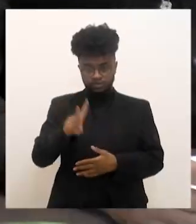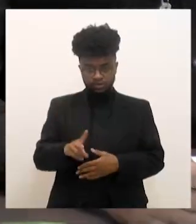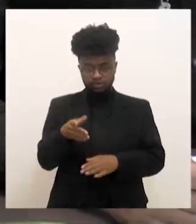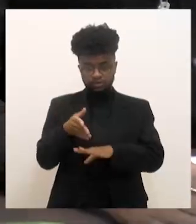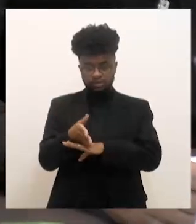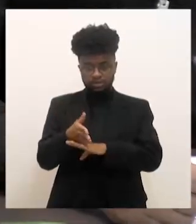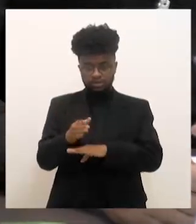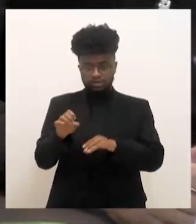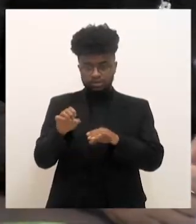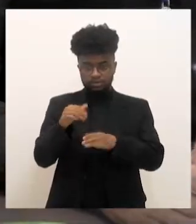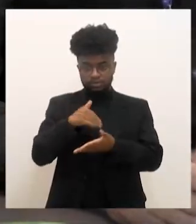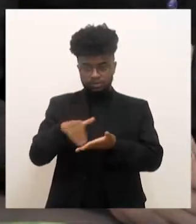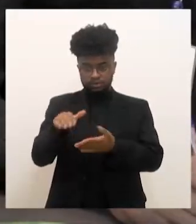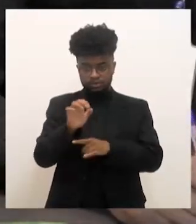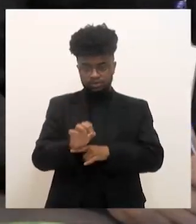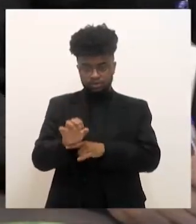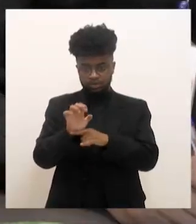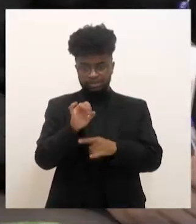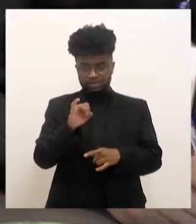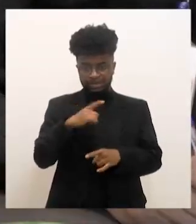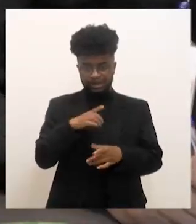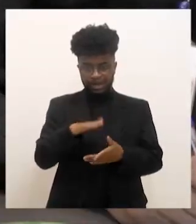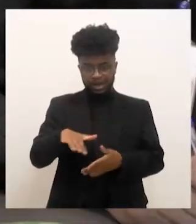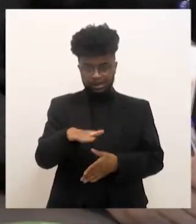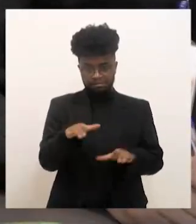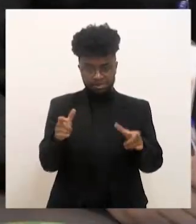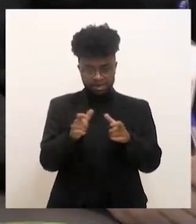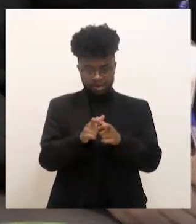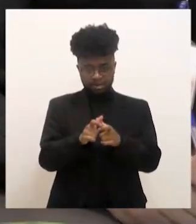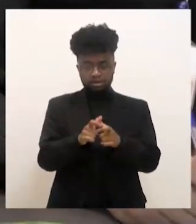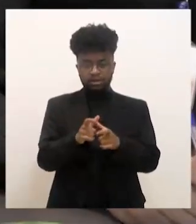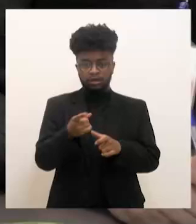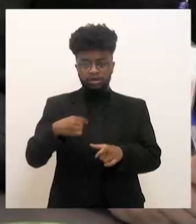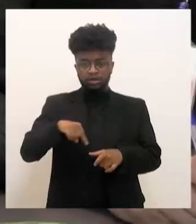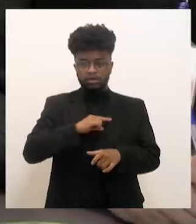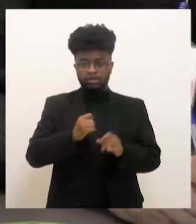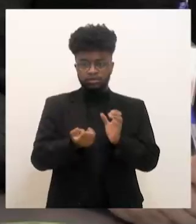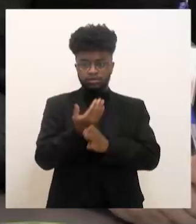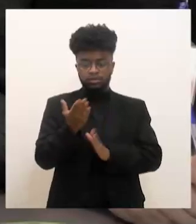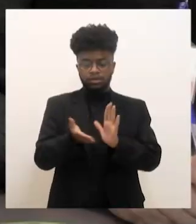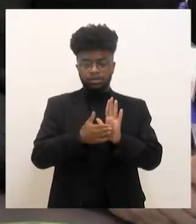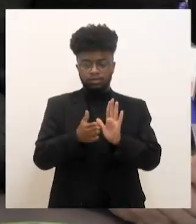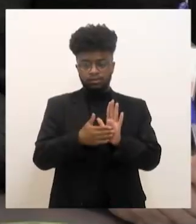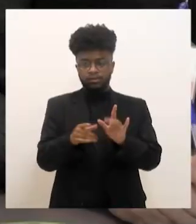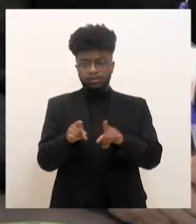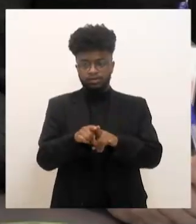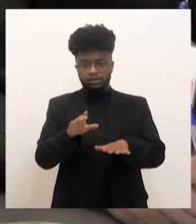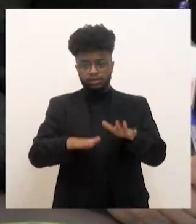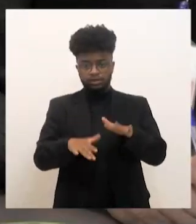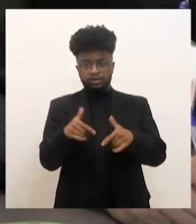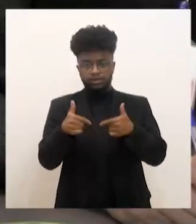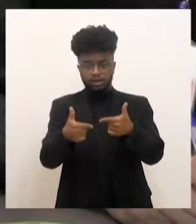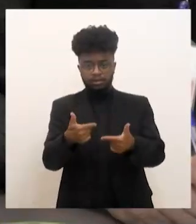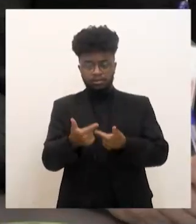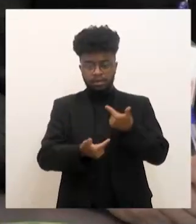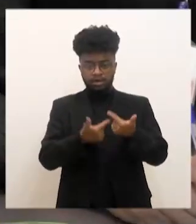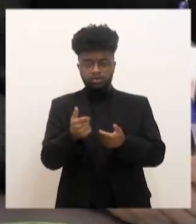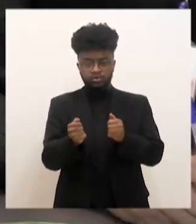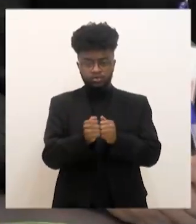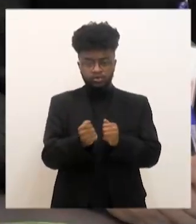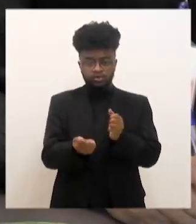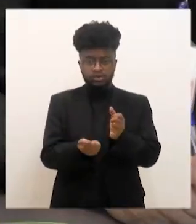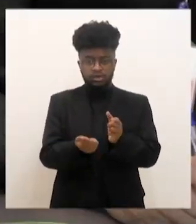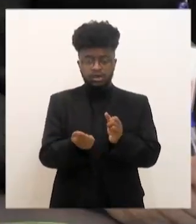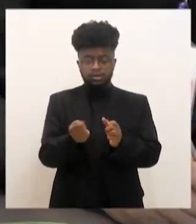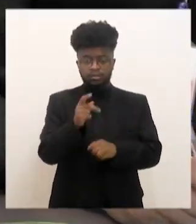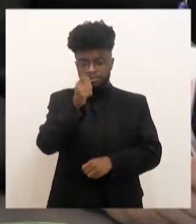estadual do Ambiente. Quando havia áreas pequenas assim, a gente propunha, fazia às vezes até em conjunto, mas propunha a prefeitura